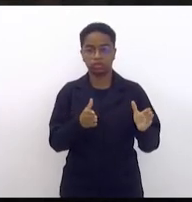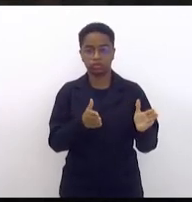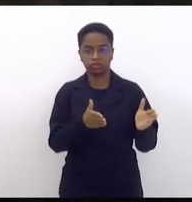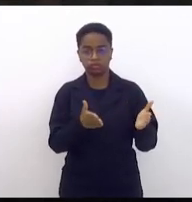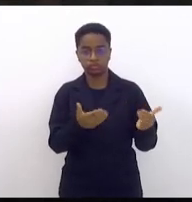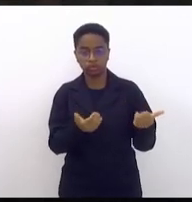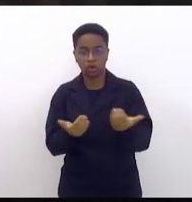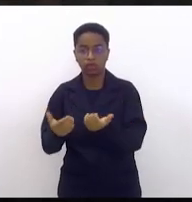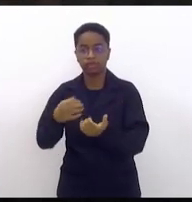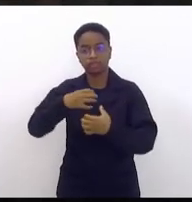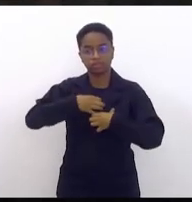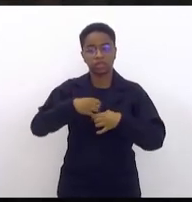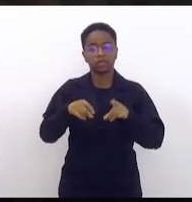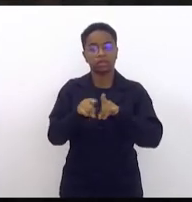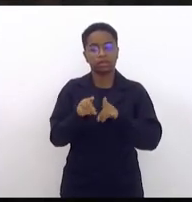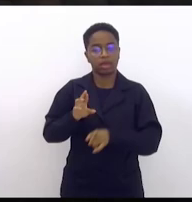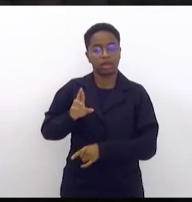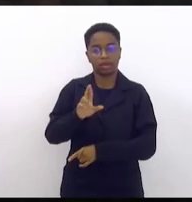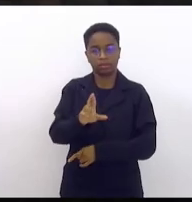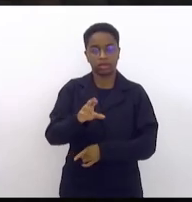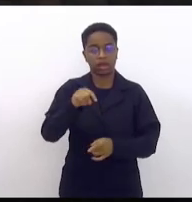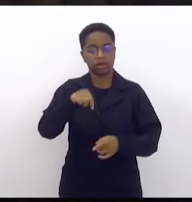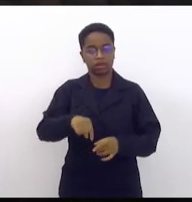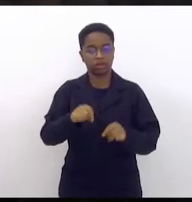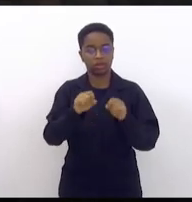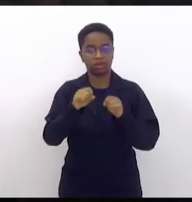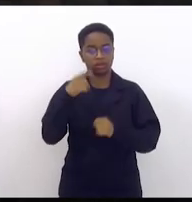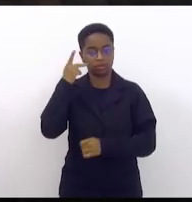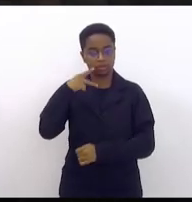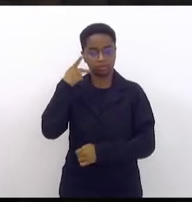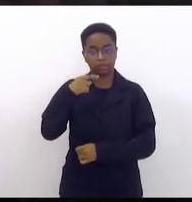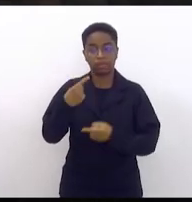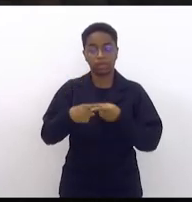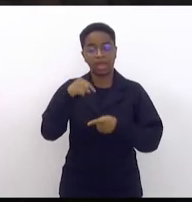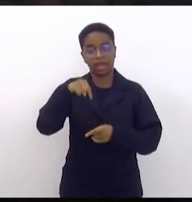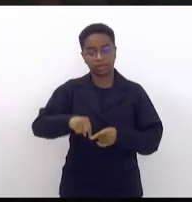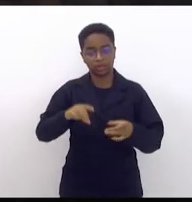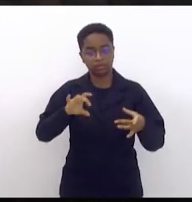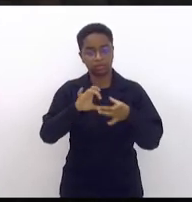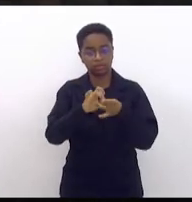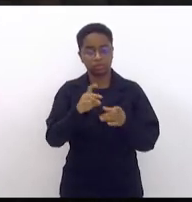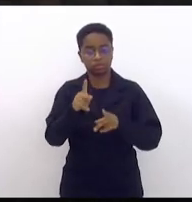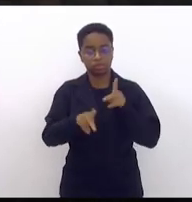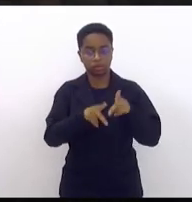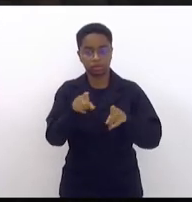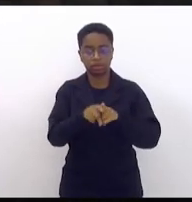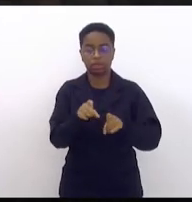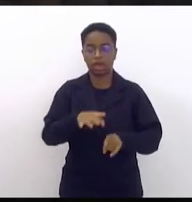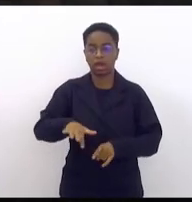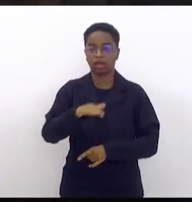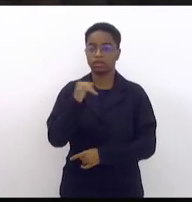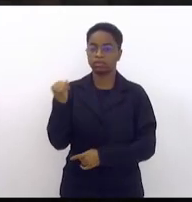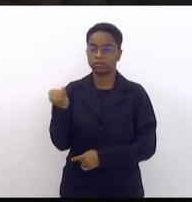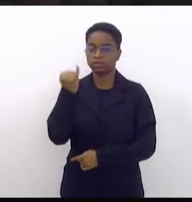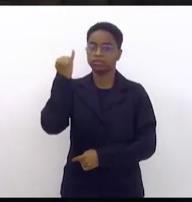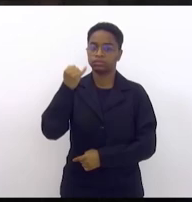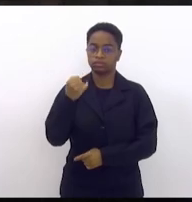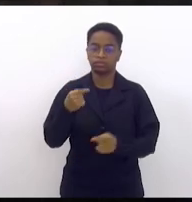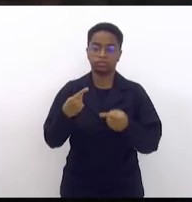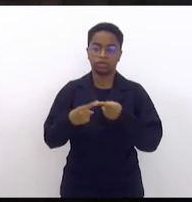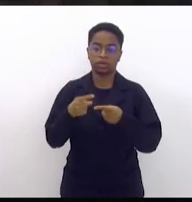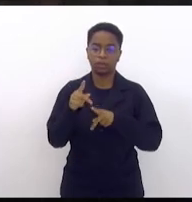se sinta também representada pelo Parlamento O parlamento é a casa do povo e esse segmento tão importante um segmento